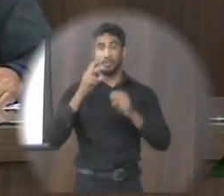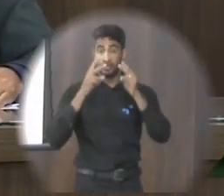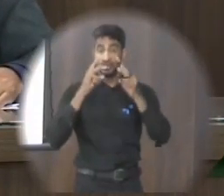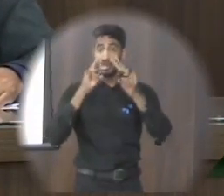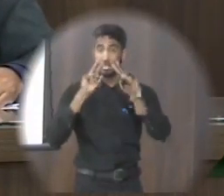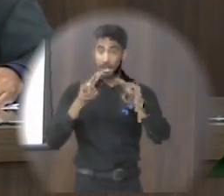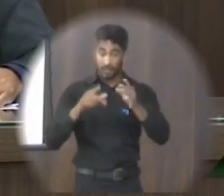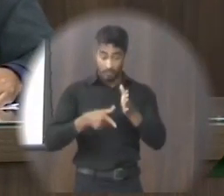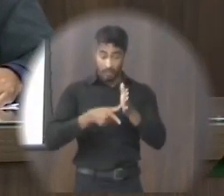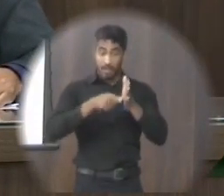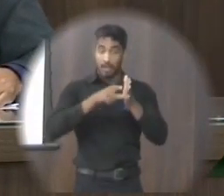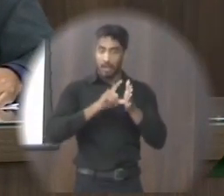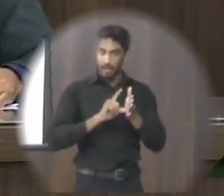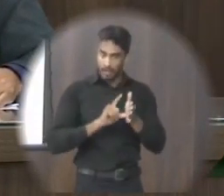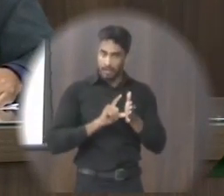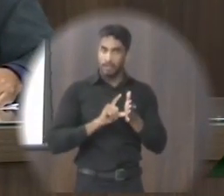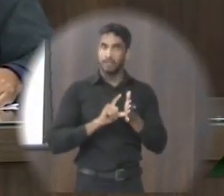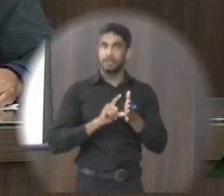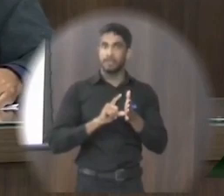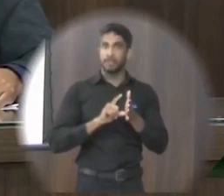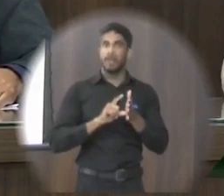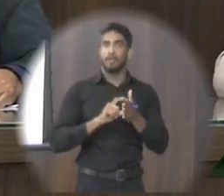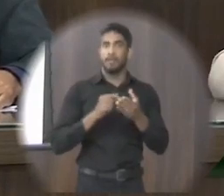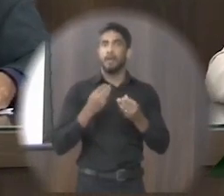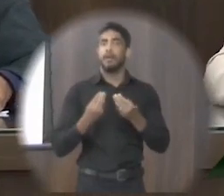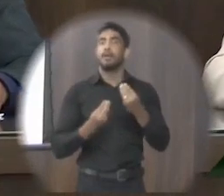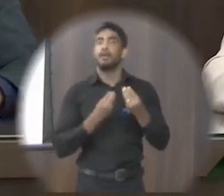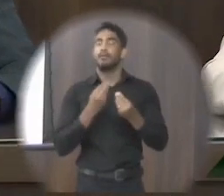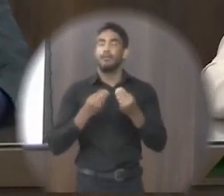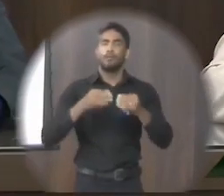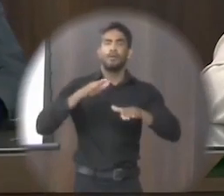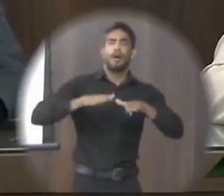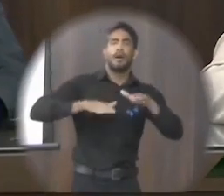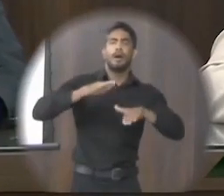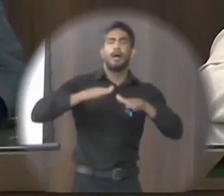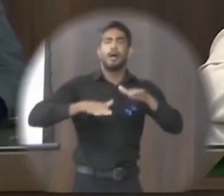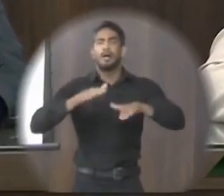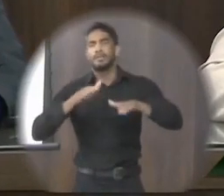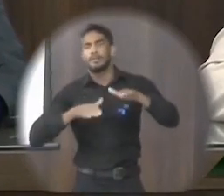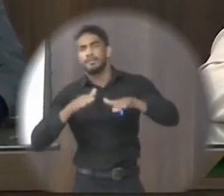os antecedentes, né? Como que a gente, às vezes,